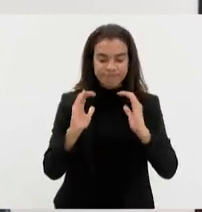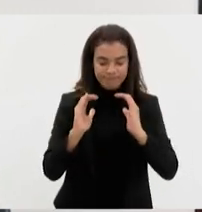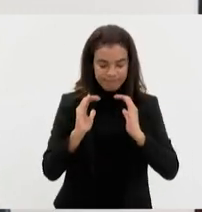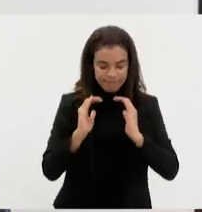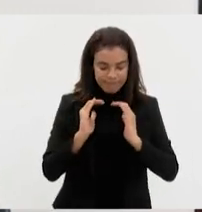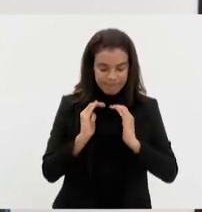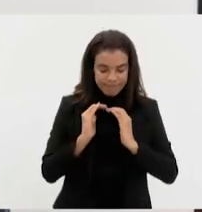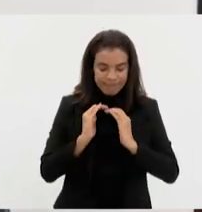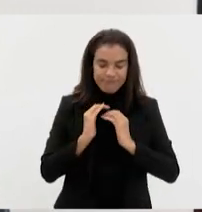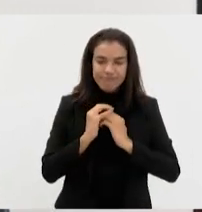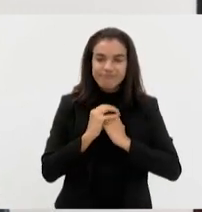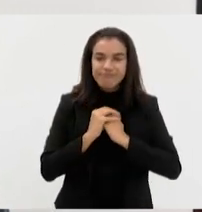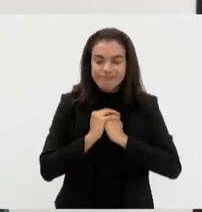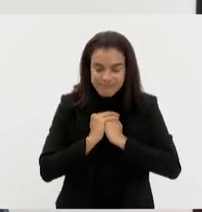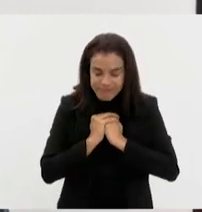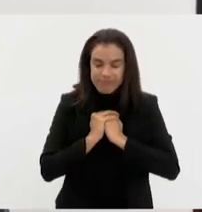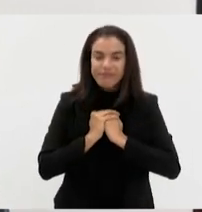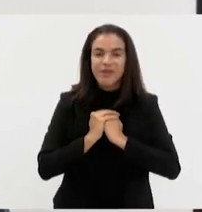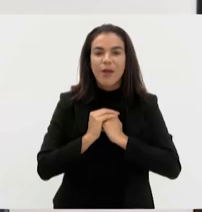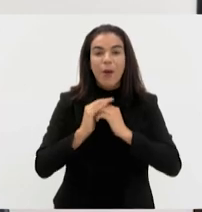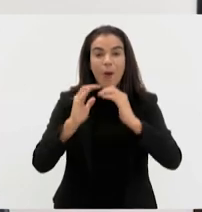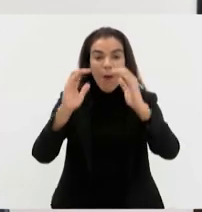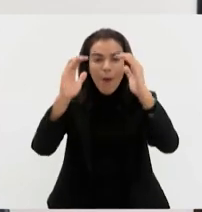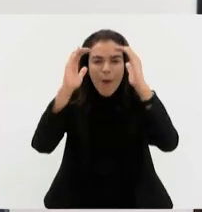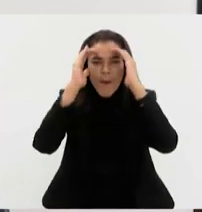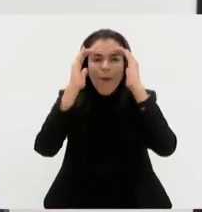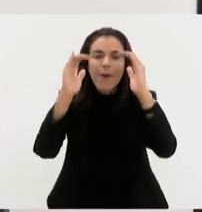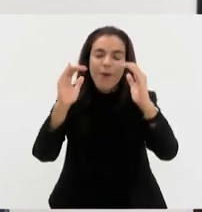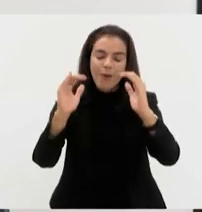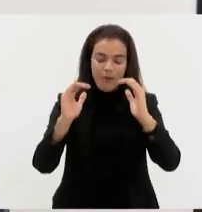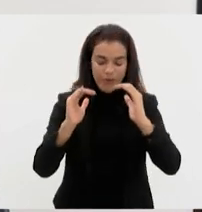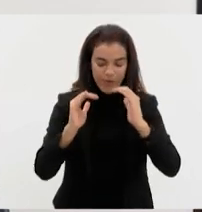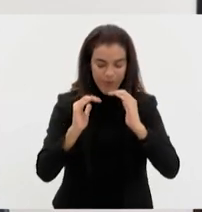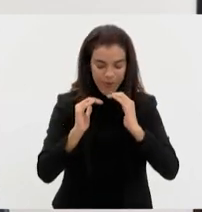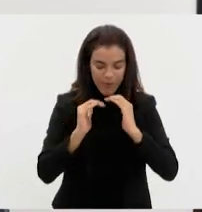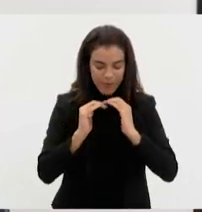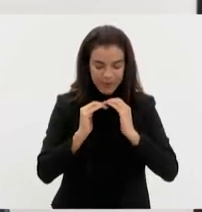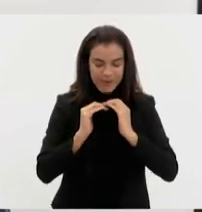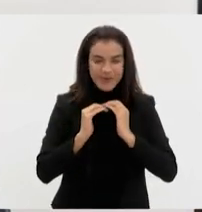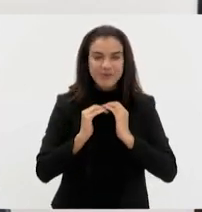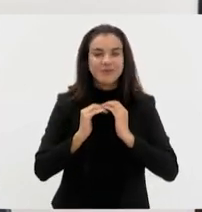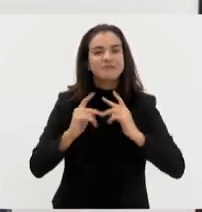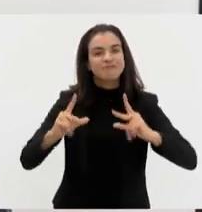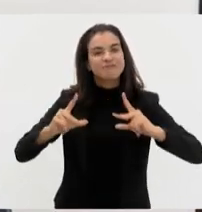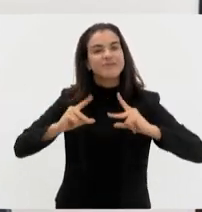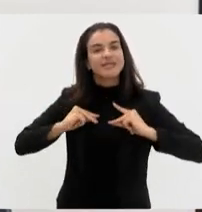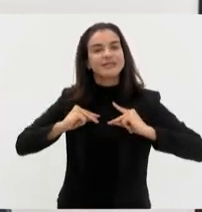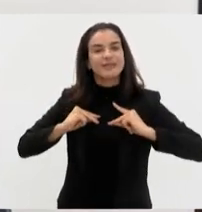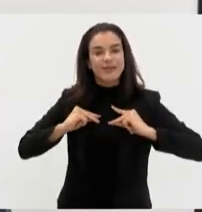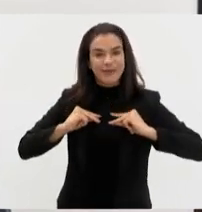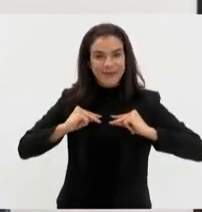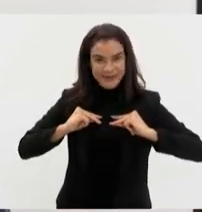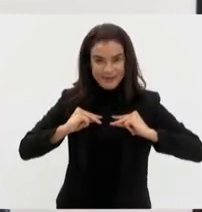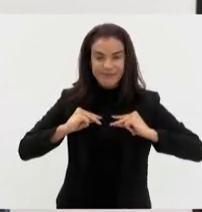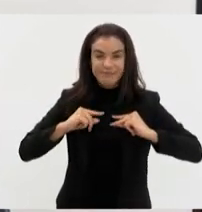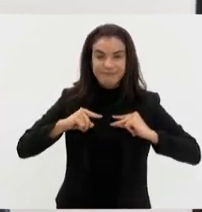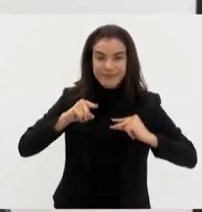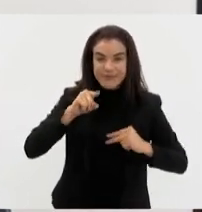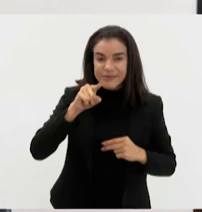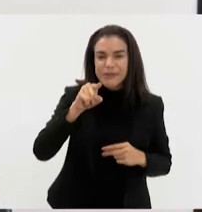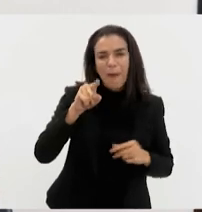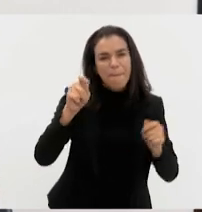nos é justo, o respeito que somos merecedoras. Você